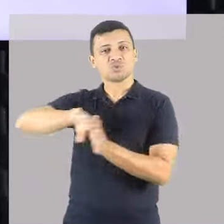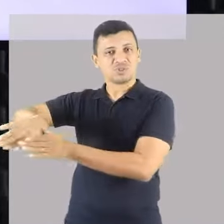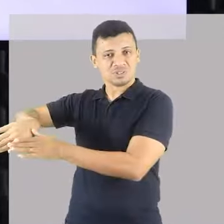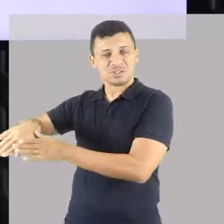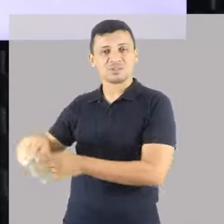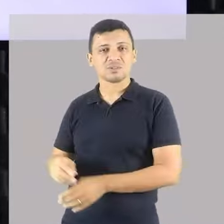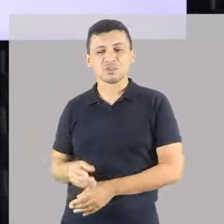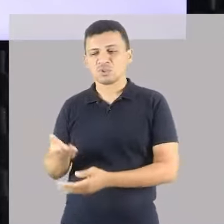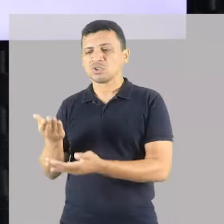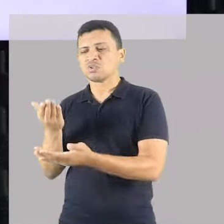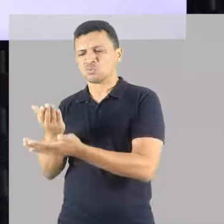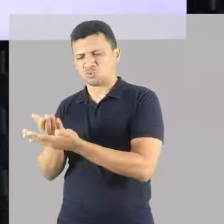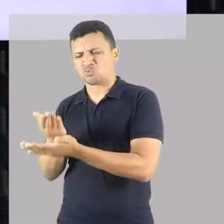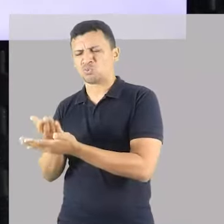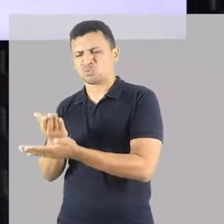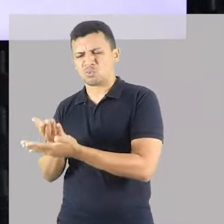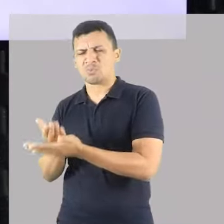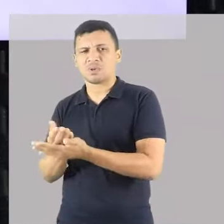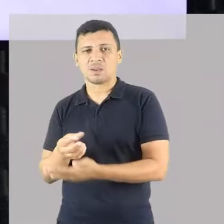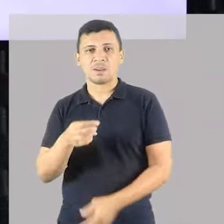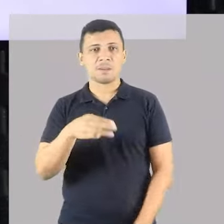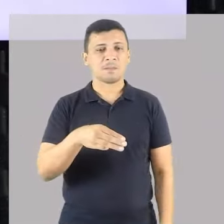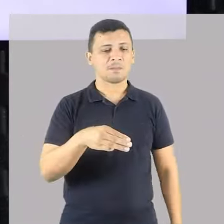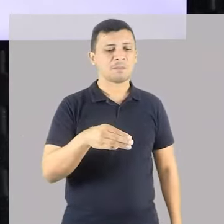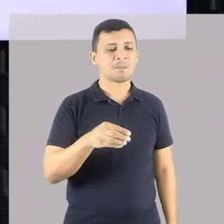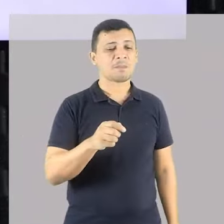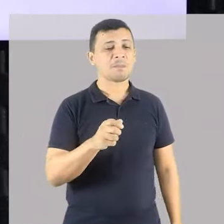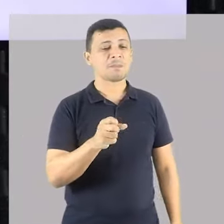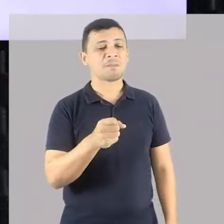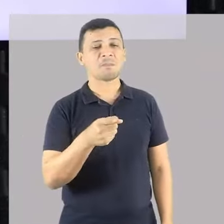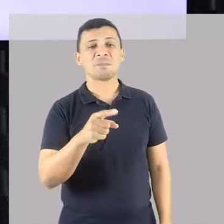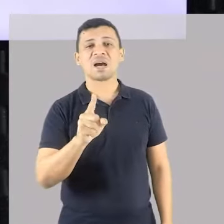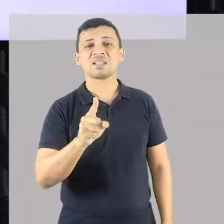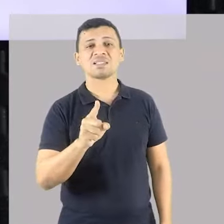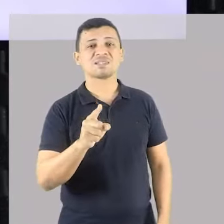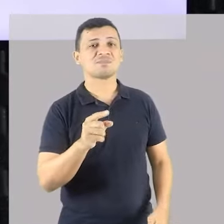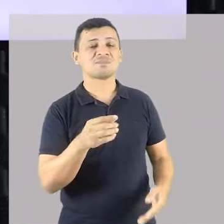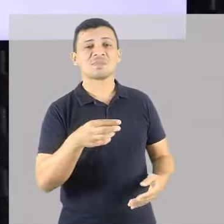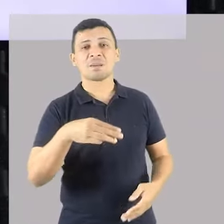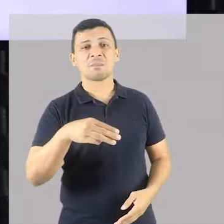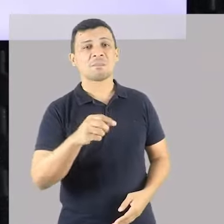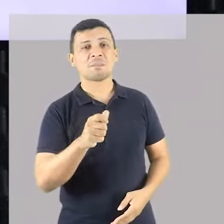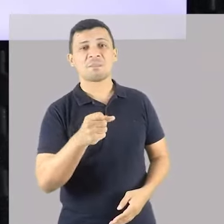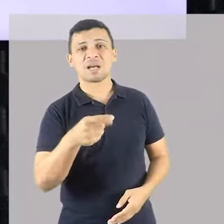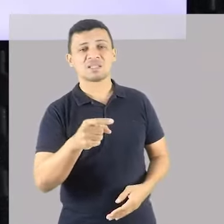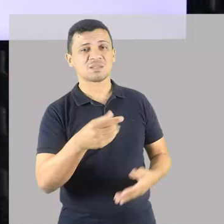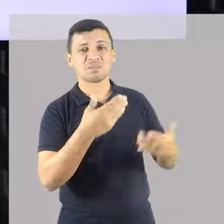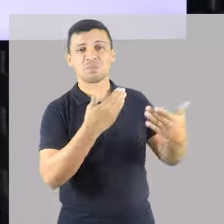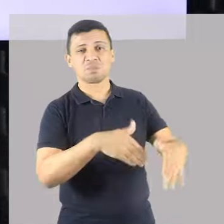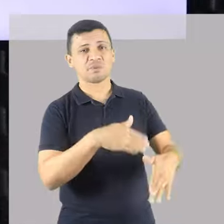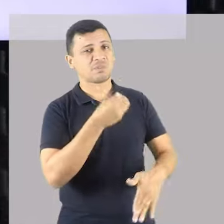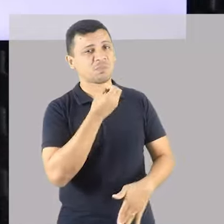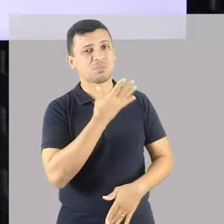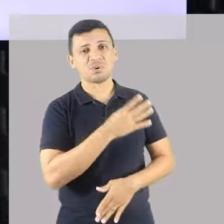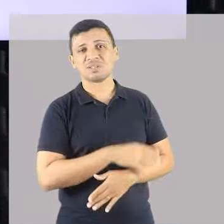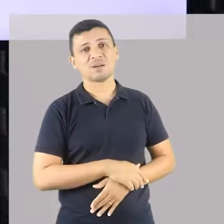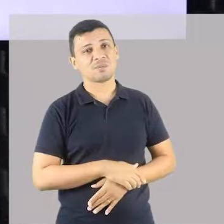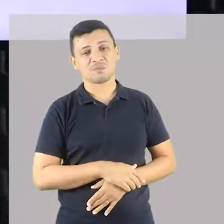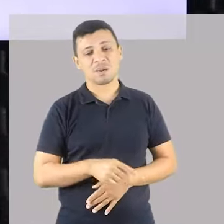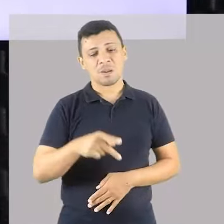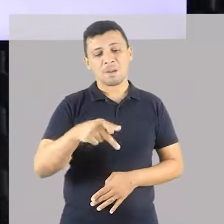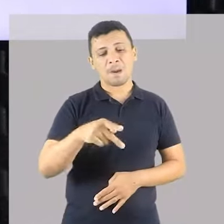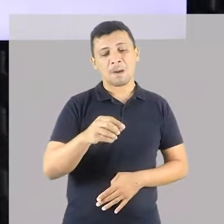estudou bastante mas não fez boa prova porém não fez boa